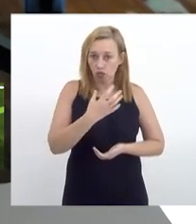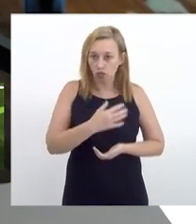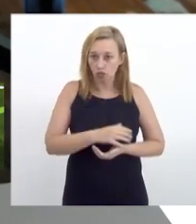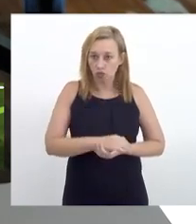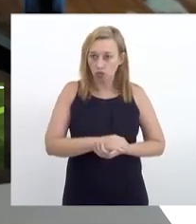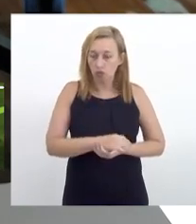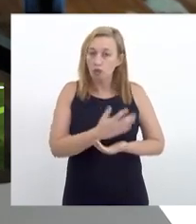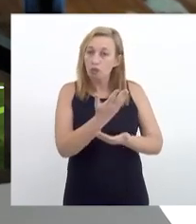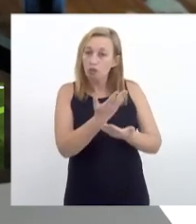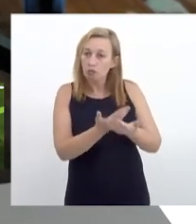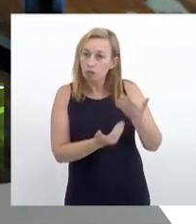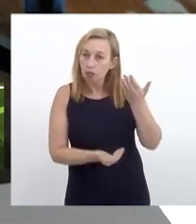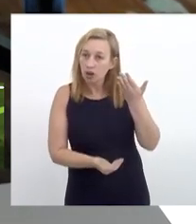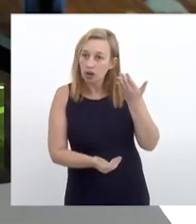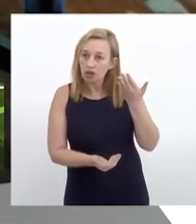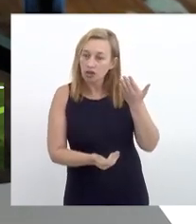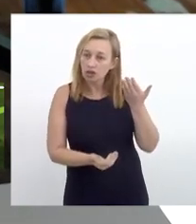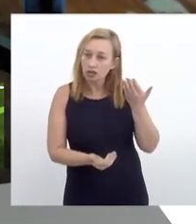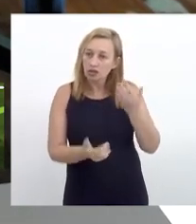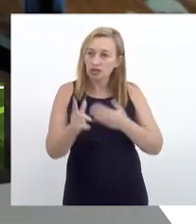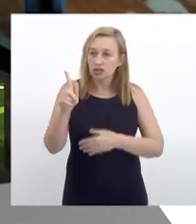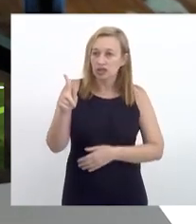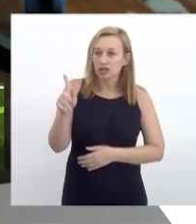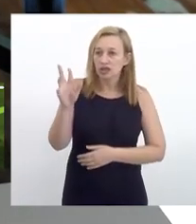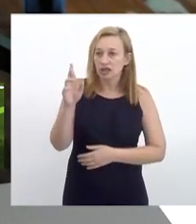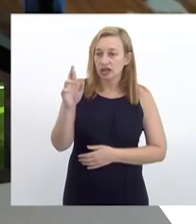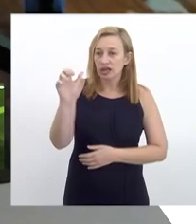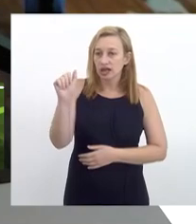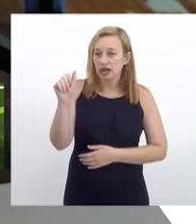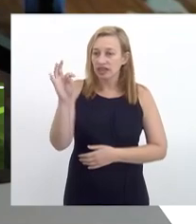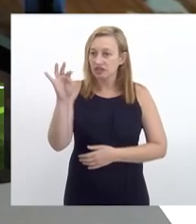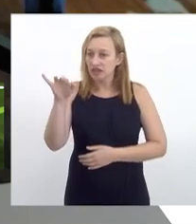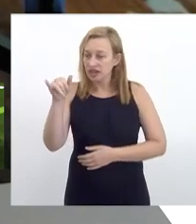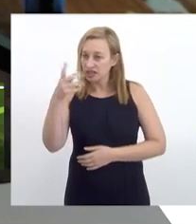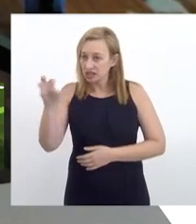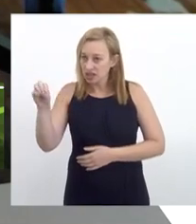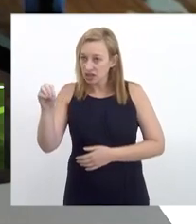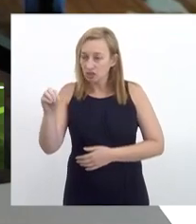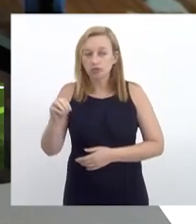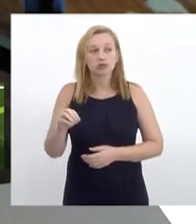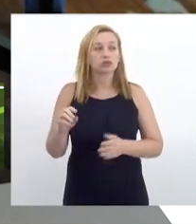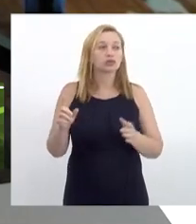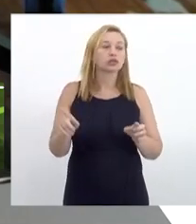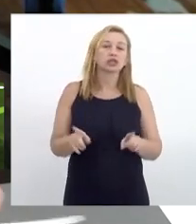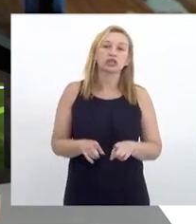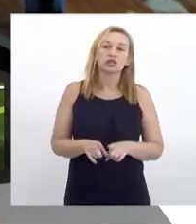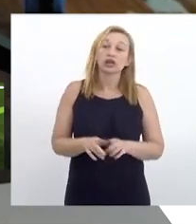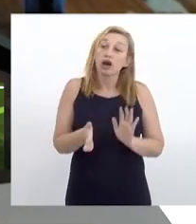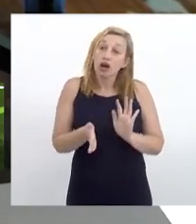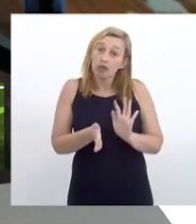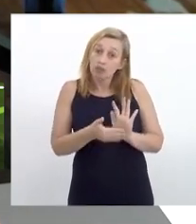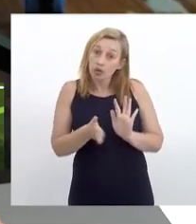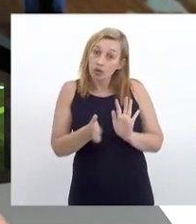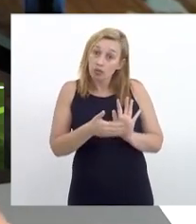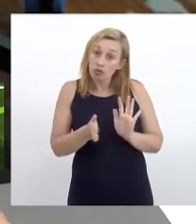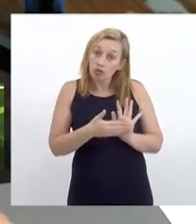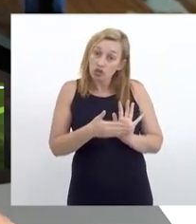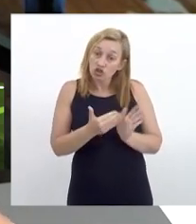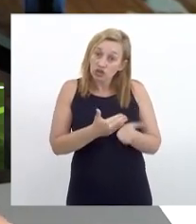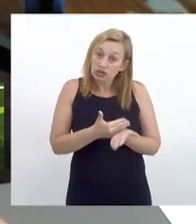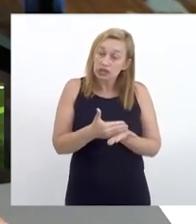perderam As gratificações Perderam Inclusive A proposta inicial